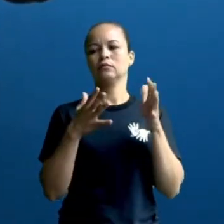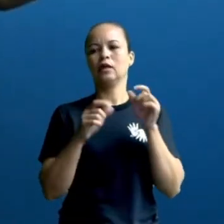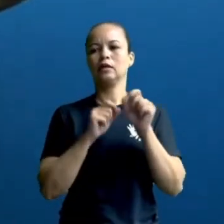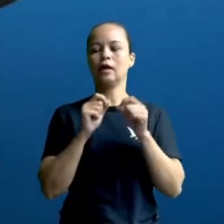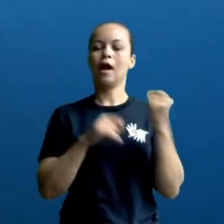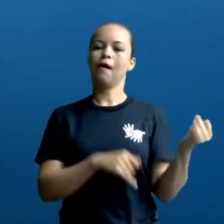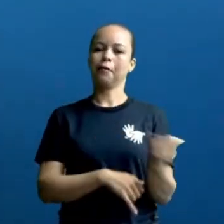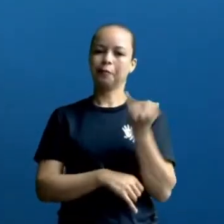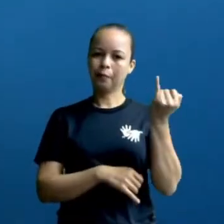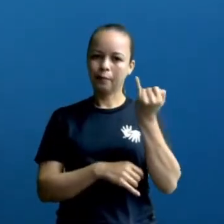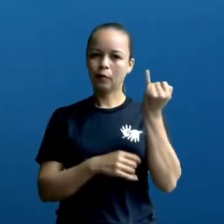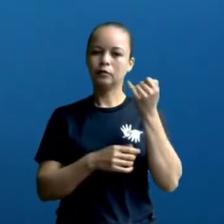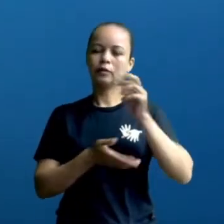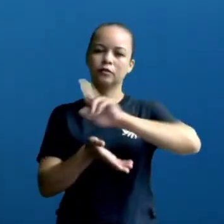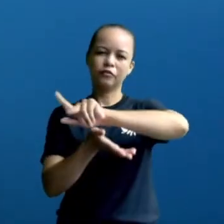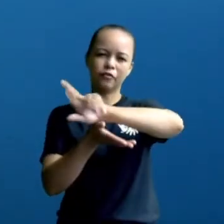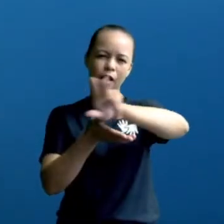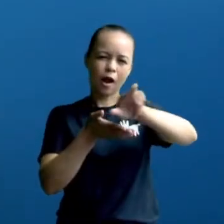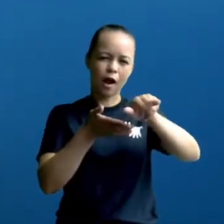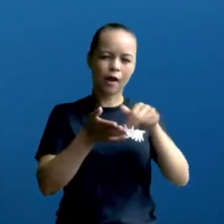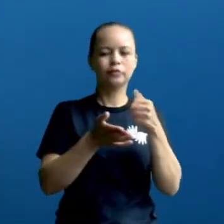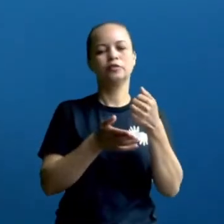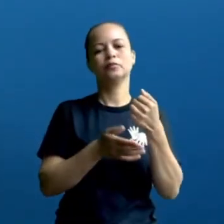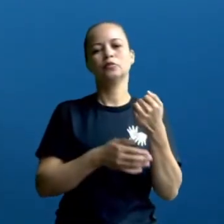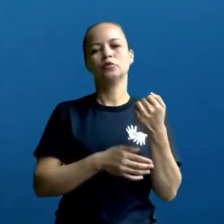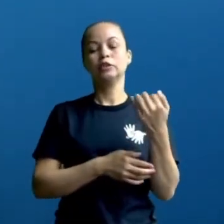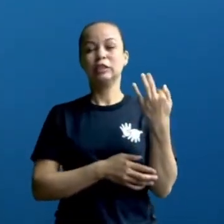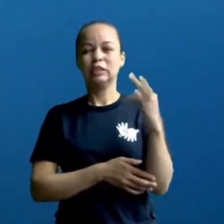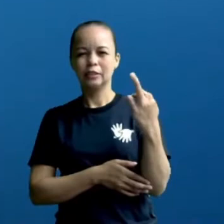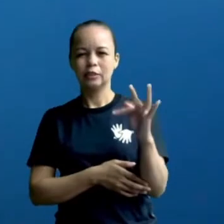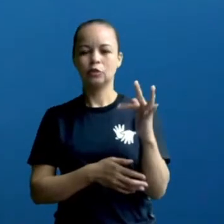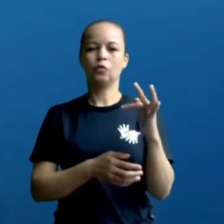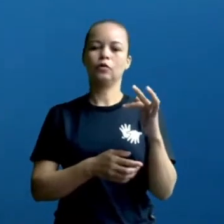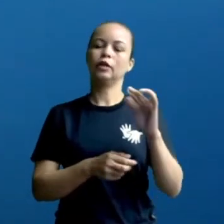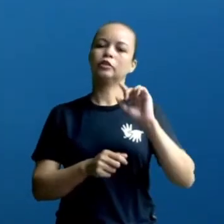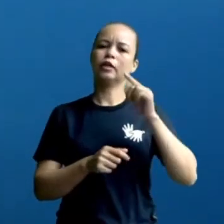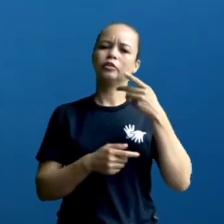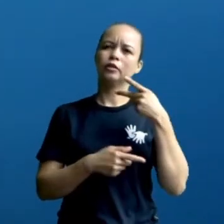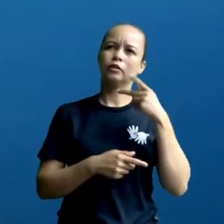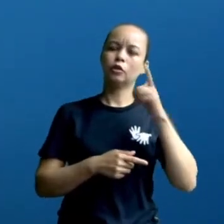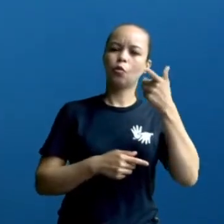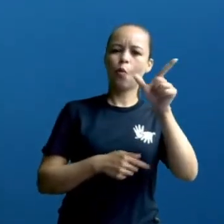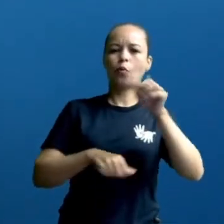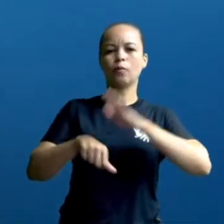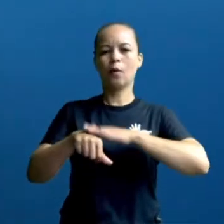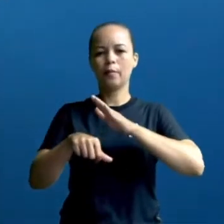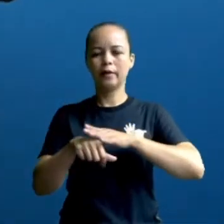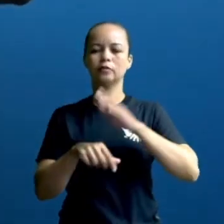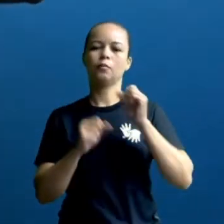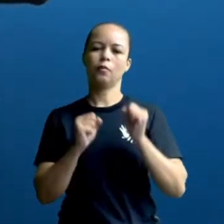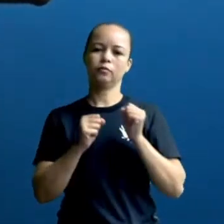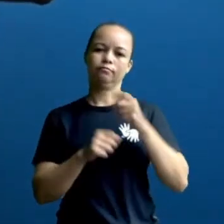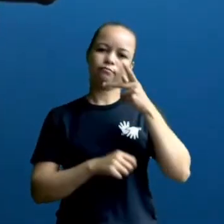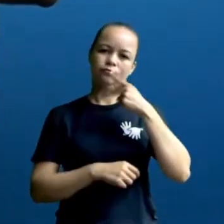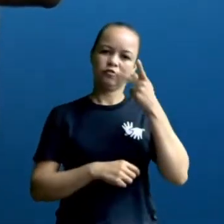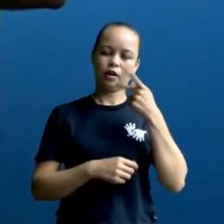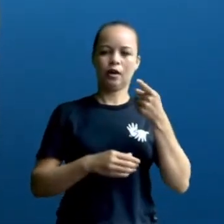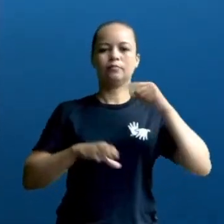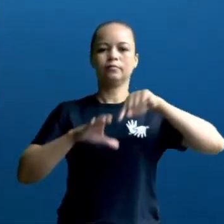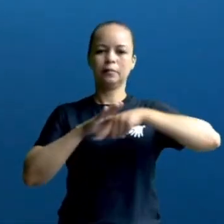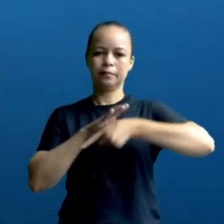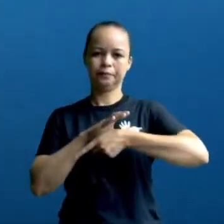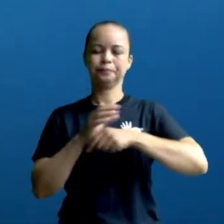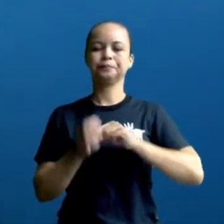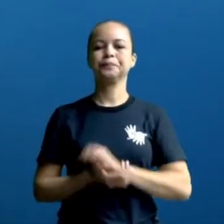ressaltar a importância de outros tipos de dores que a gente pode, em um outro momento, falar com muito mais propriedade, com muito mais